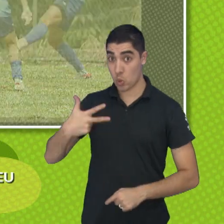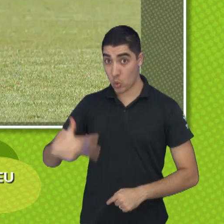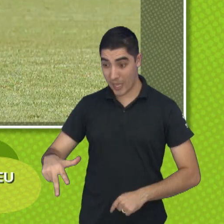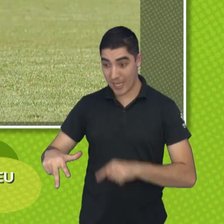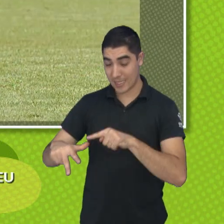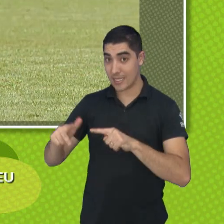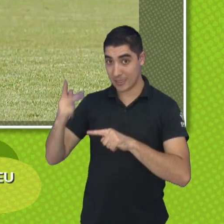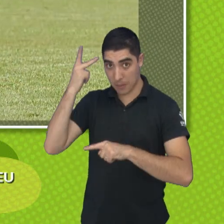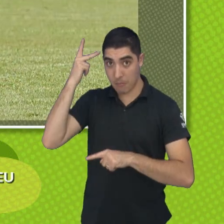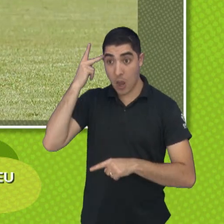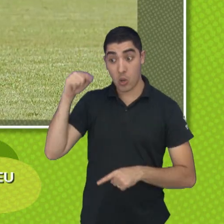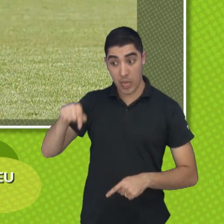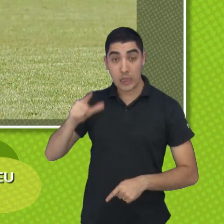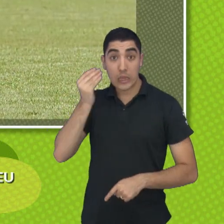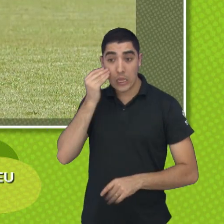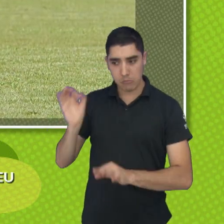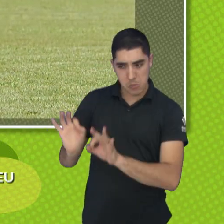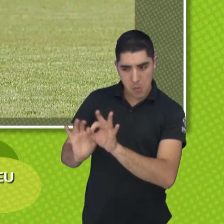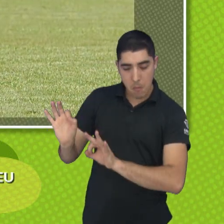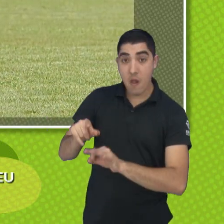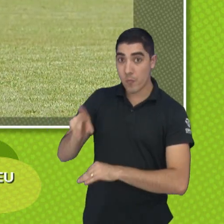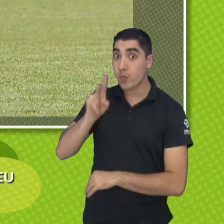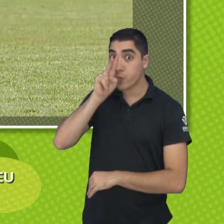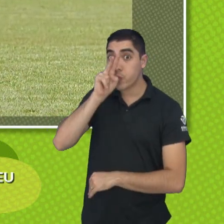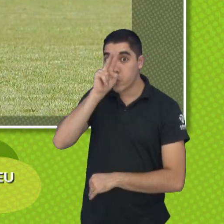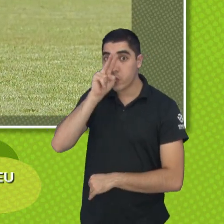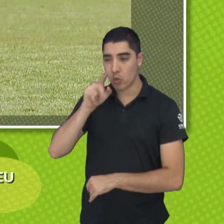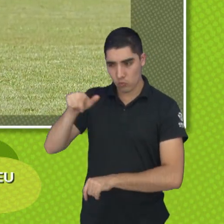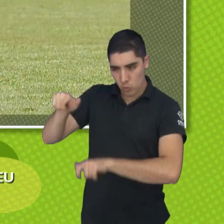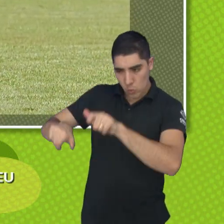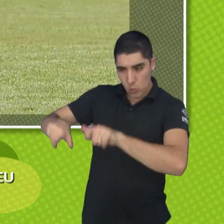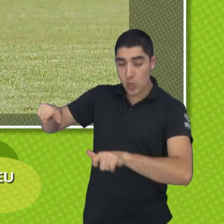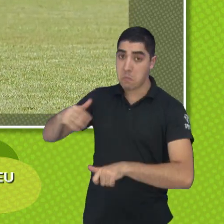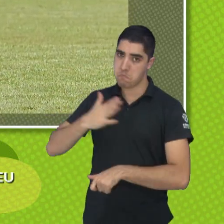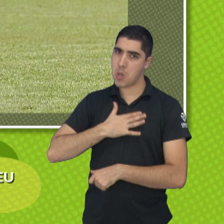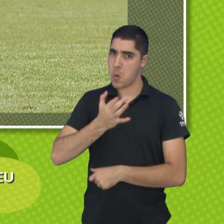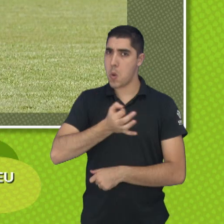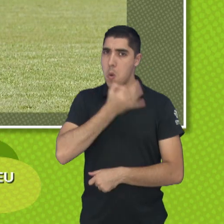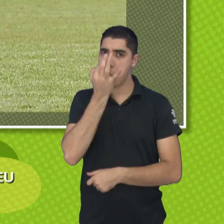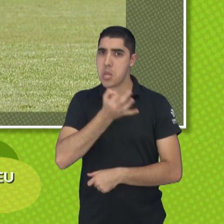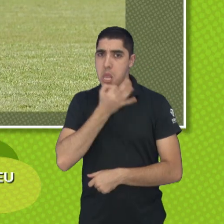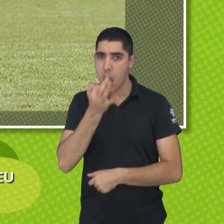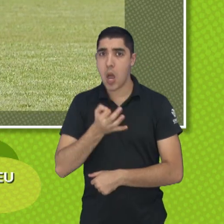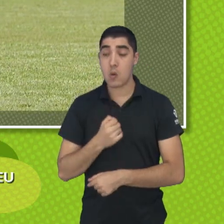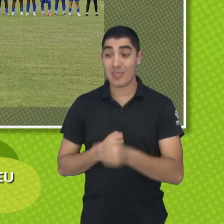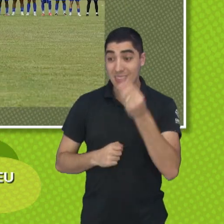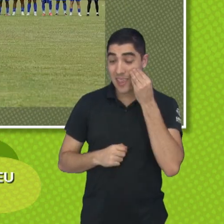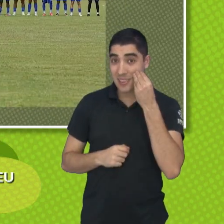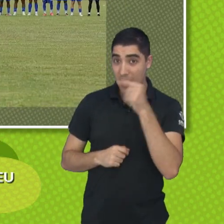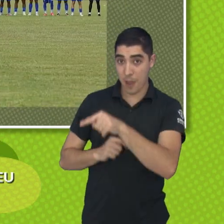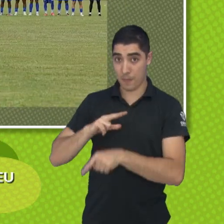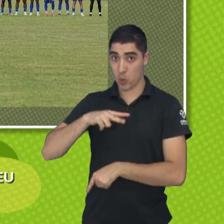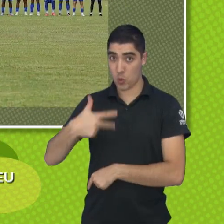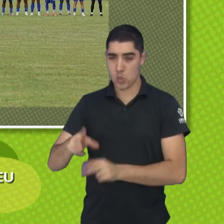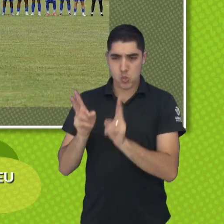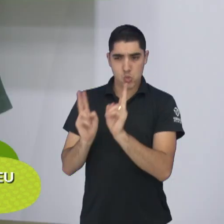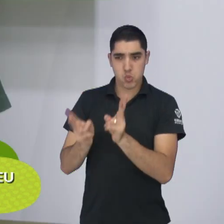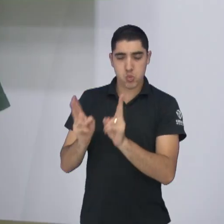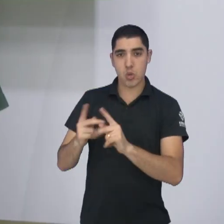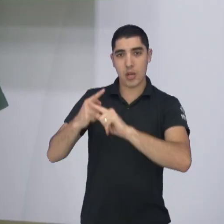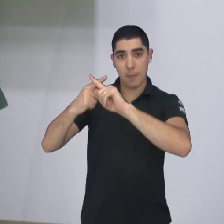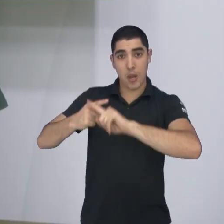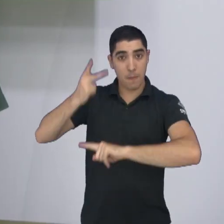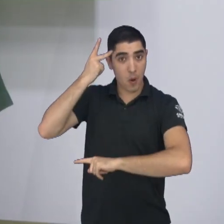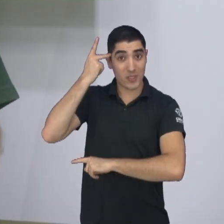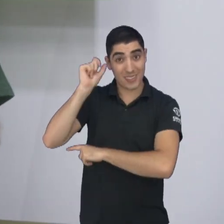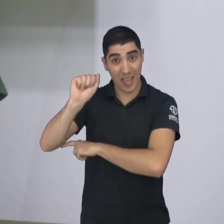Portuguesa está tentando montar um time aí forte para, ao meu ver, no primeiro momento aí, tentar se manter na primeira divisão do